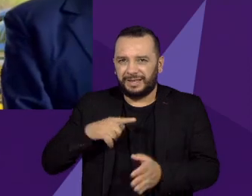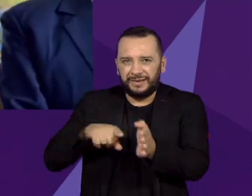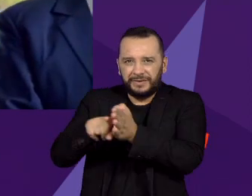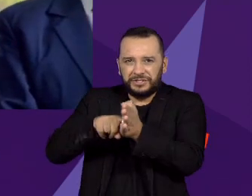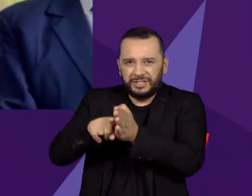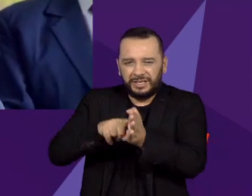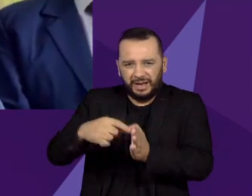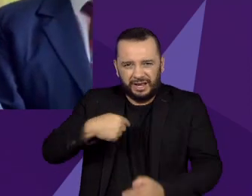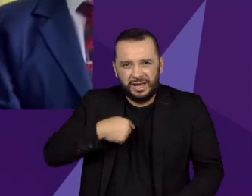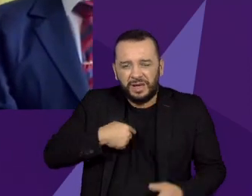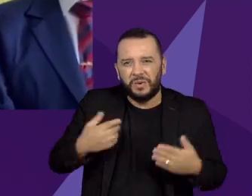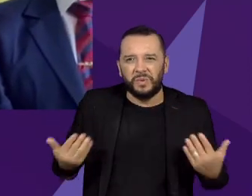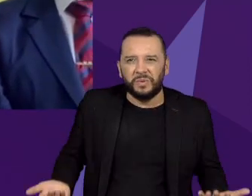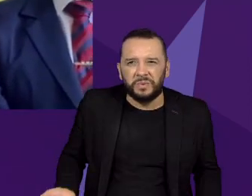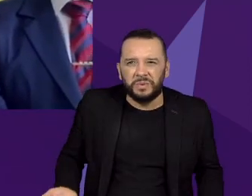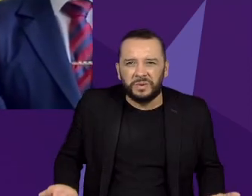minha.